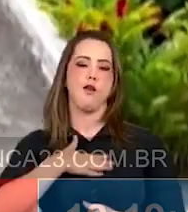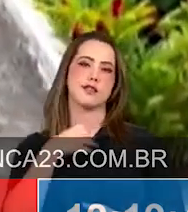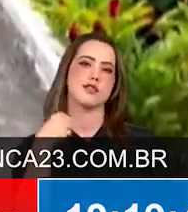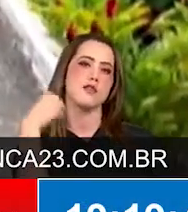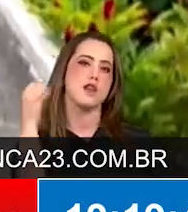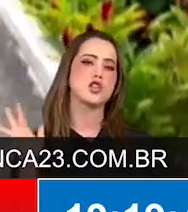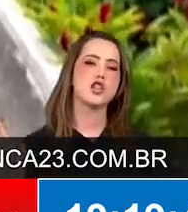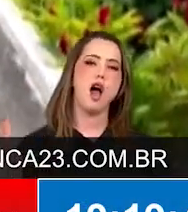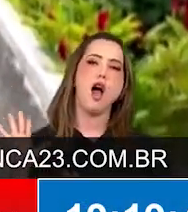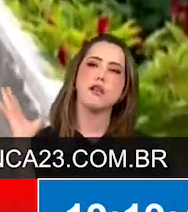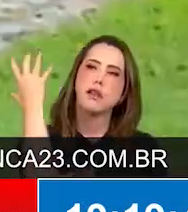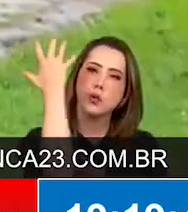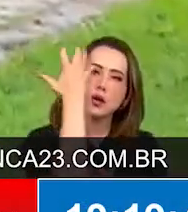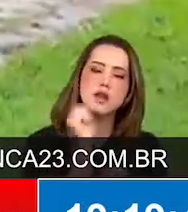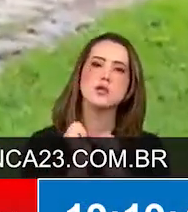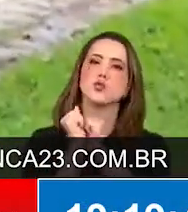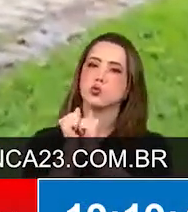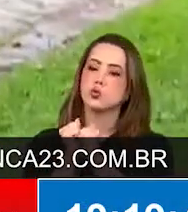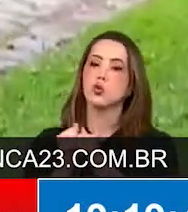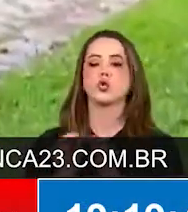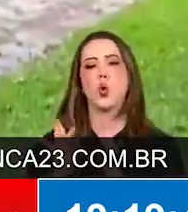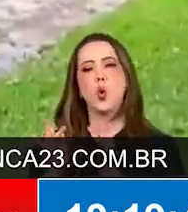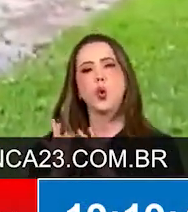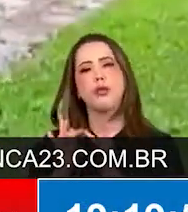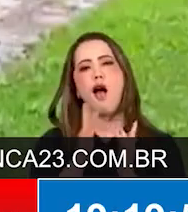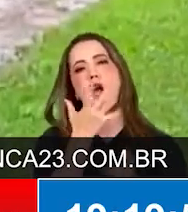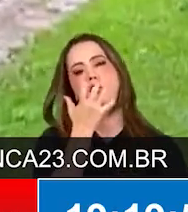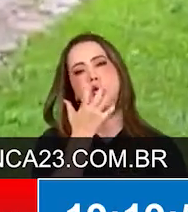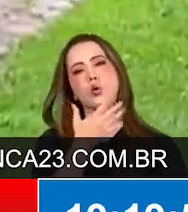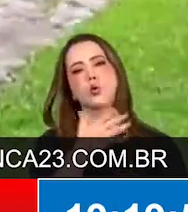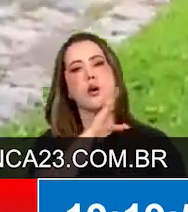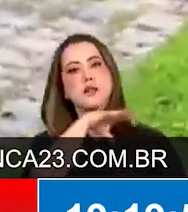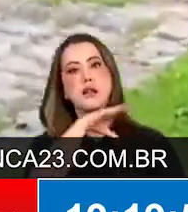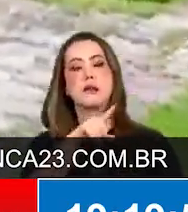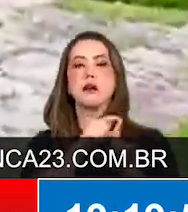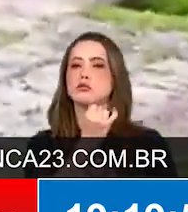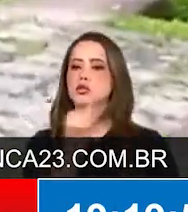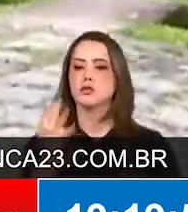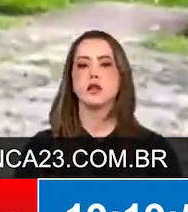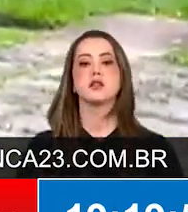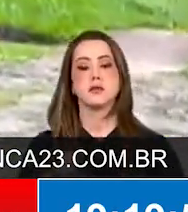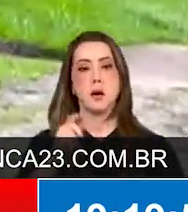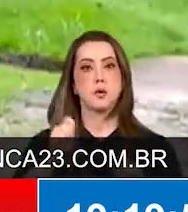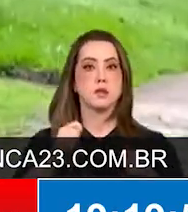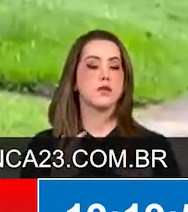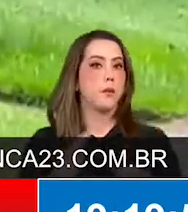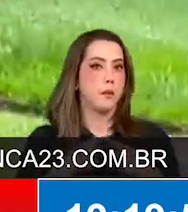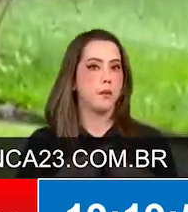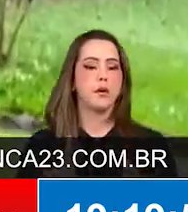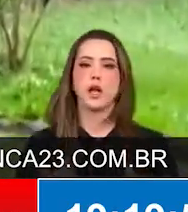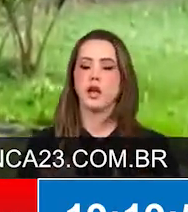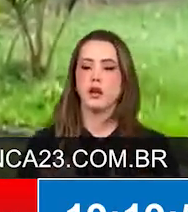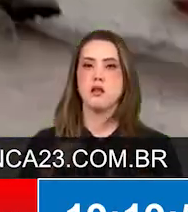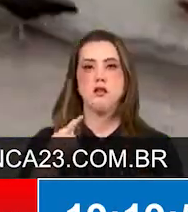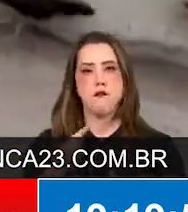contato com a natureza e de cuidar dos animais. Para ele, tudo só é possível porque cuidou da saúde e na hora certa. Mesmo sem apresentar